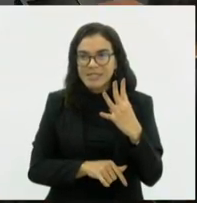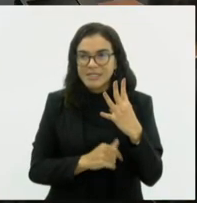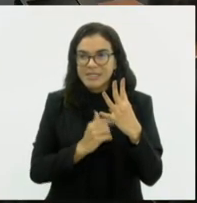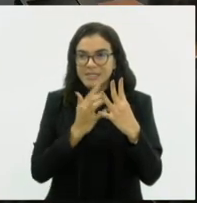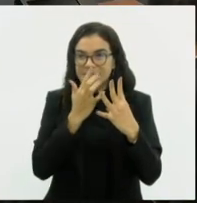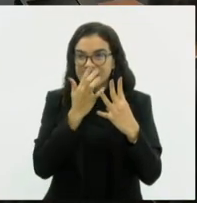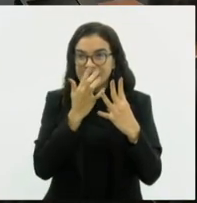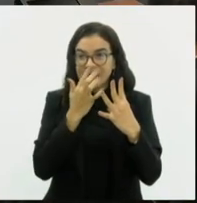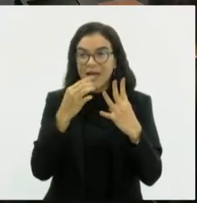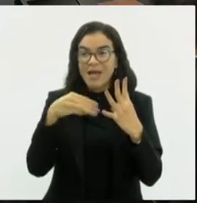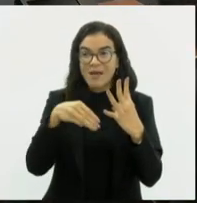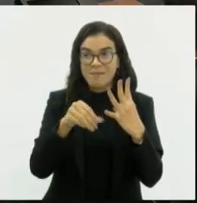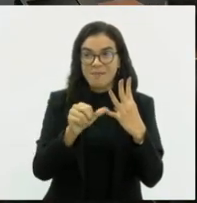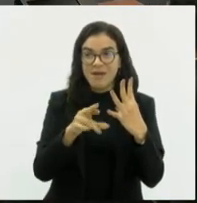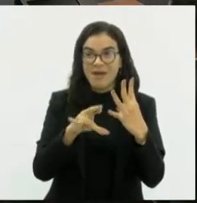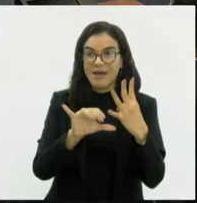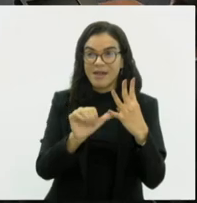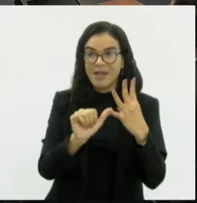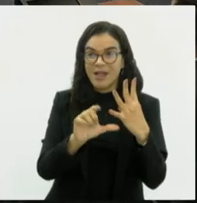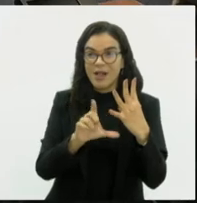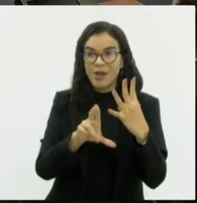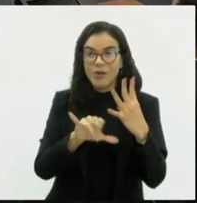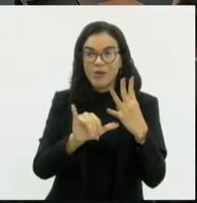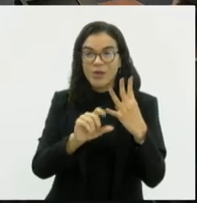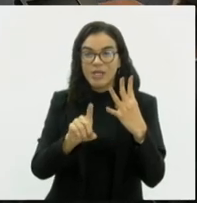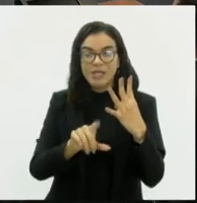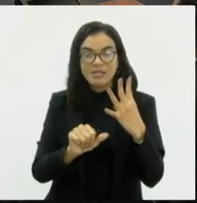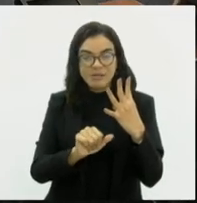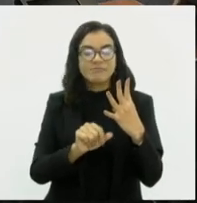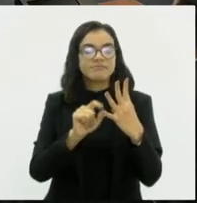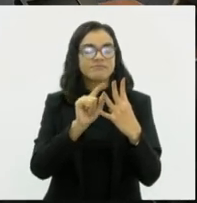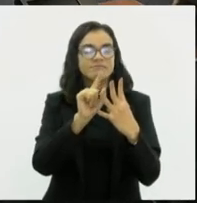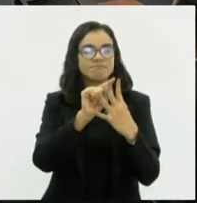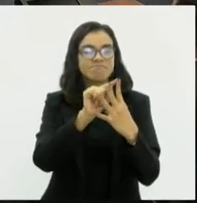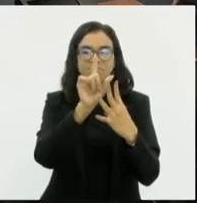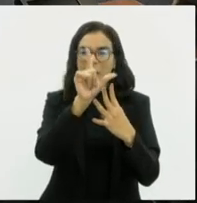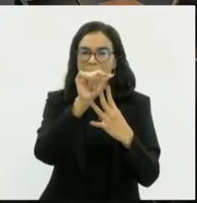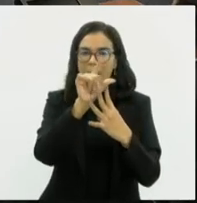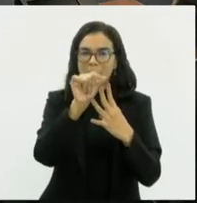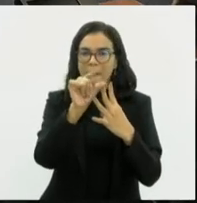A Maria Luísa também, quatro, então aumentou ainda mais...